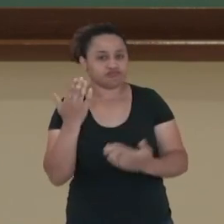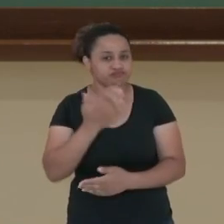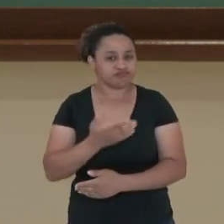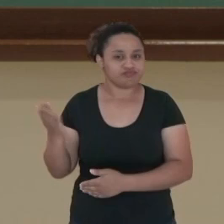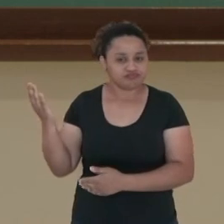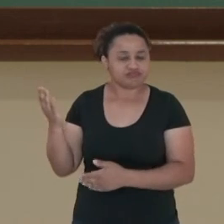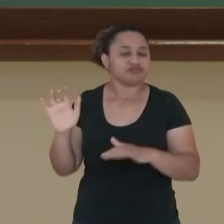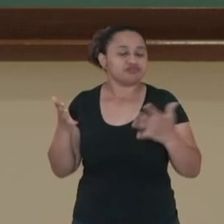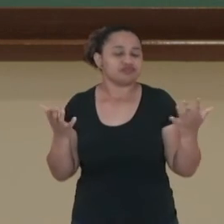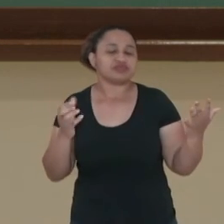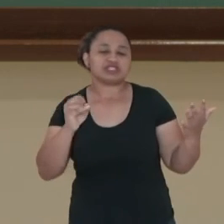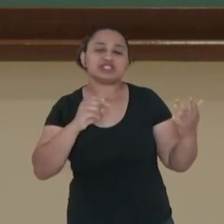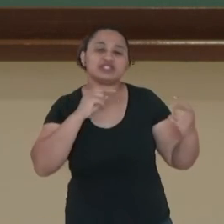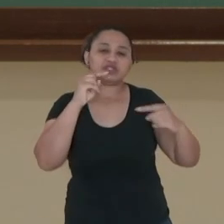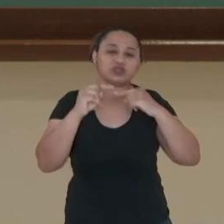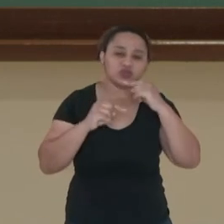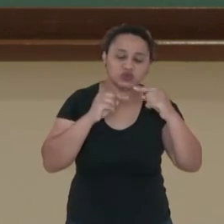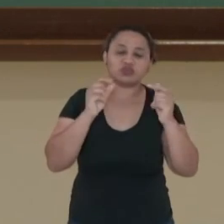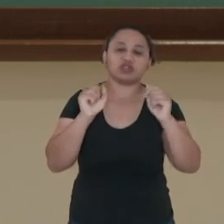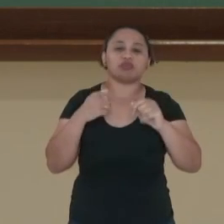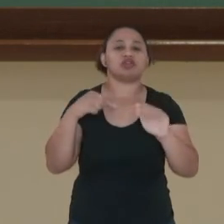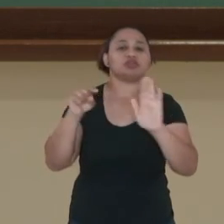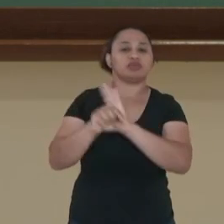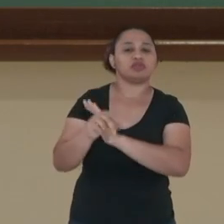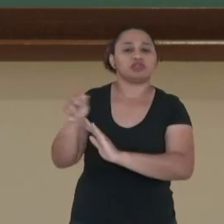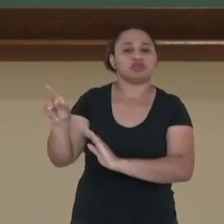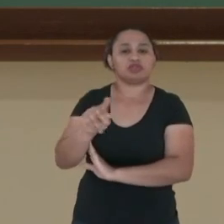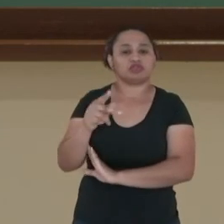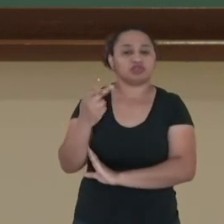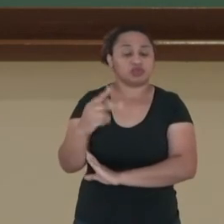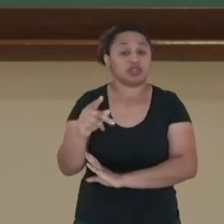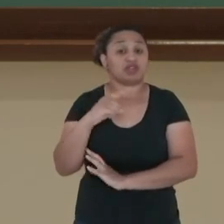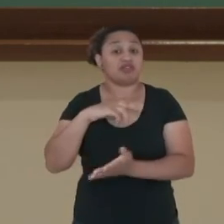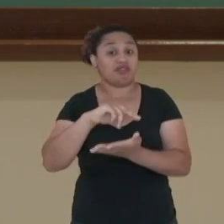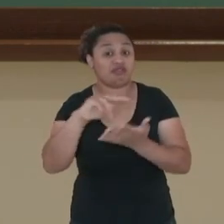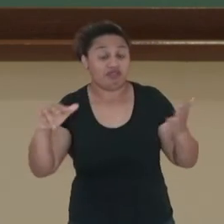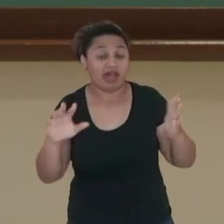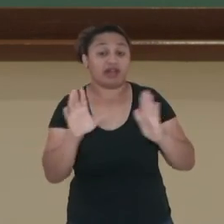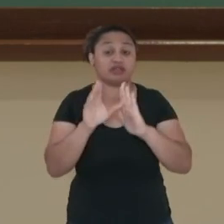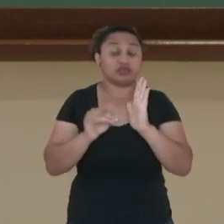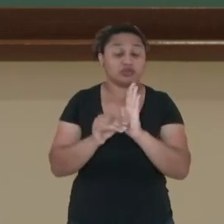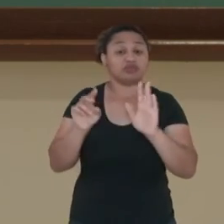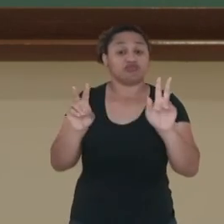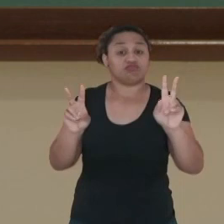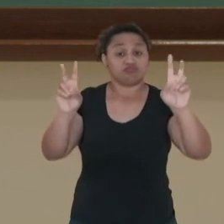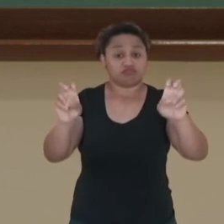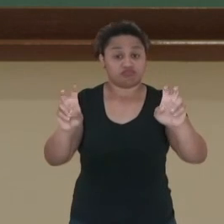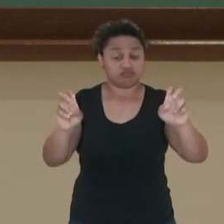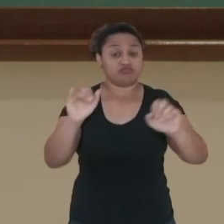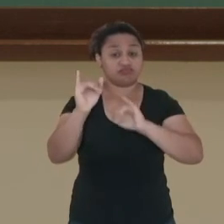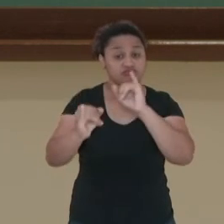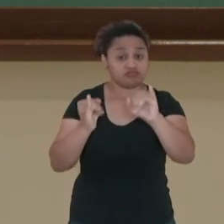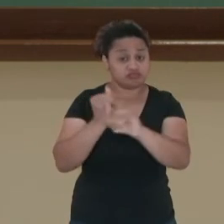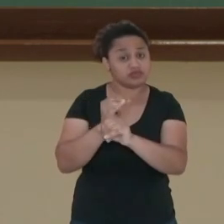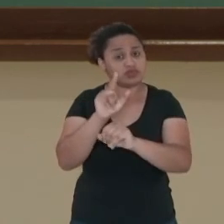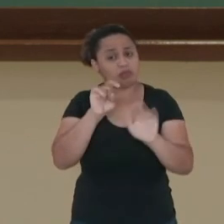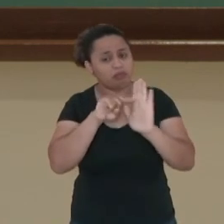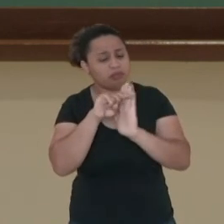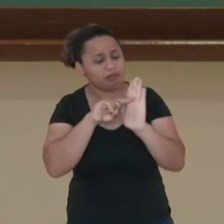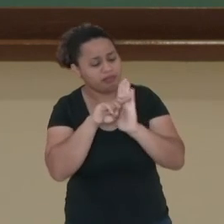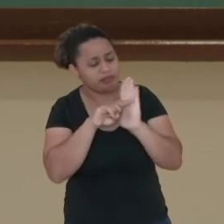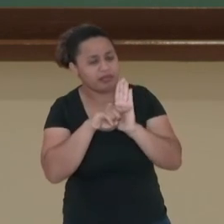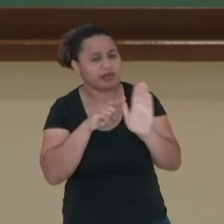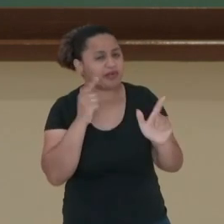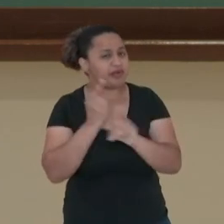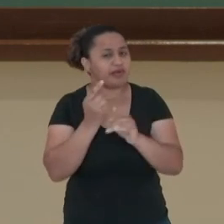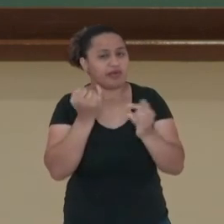mais dúvidas sobre isso você pode discutir com o seu professor. Existe muito assunto na internet que você pode vasculhar e procurar